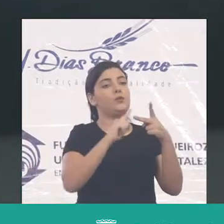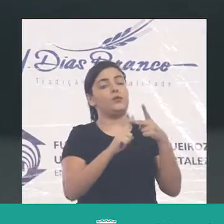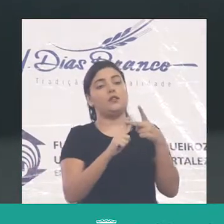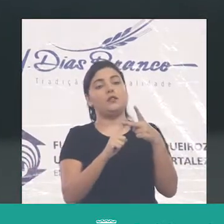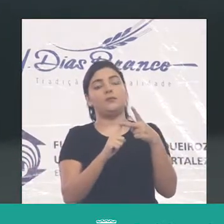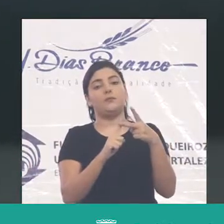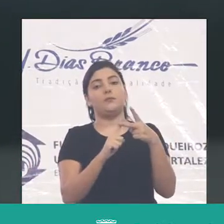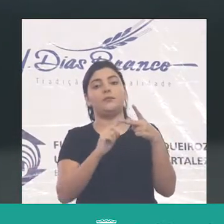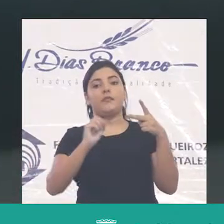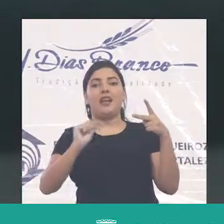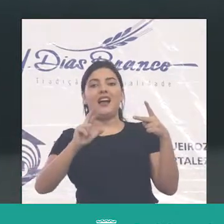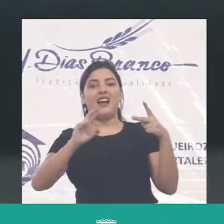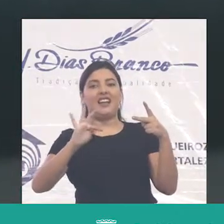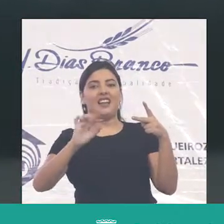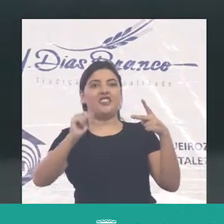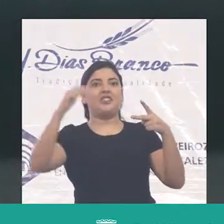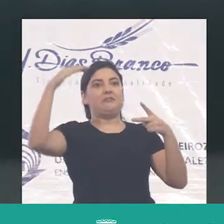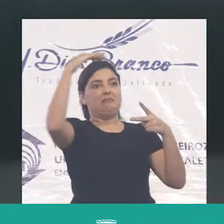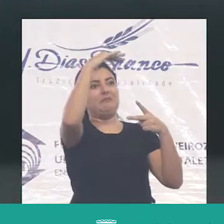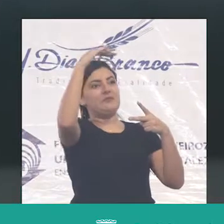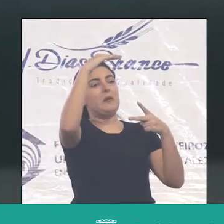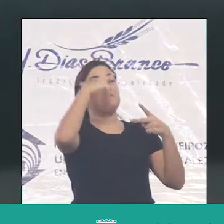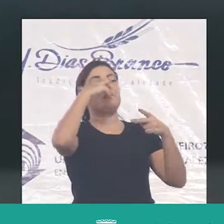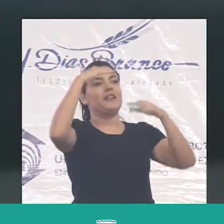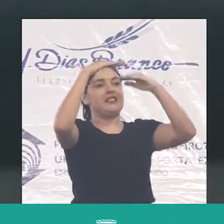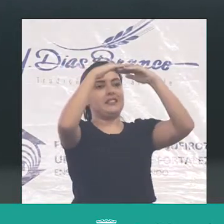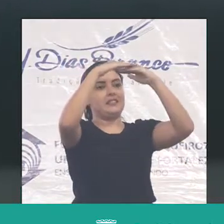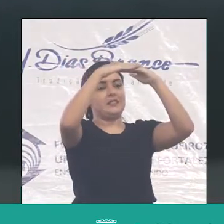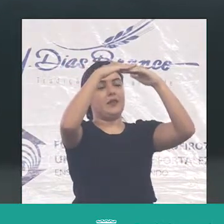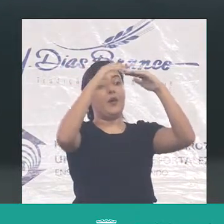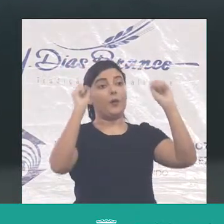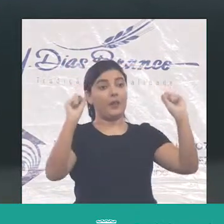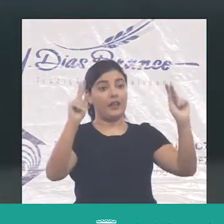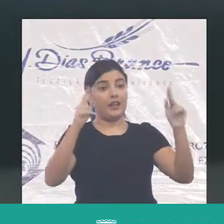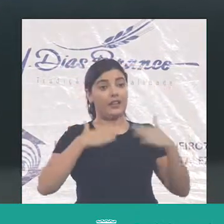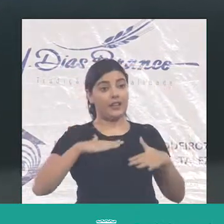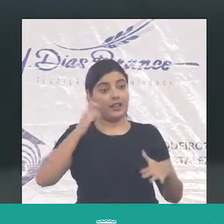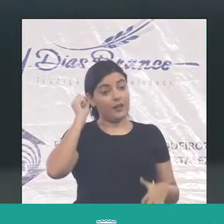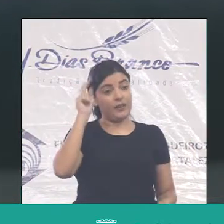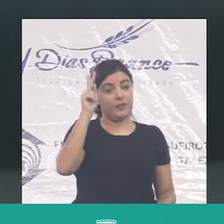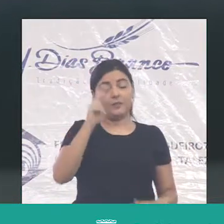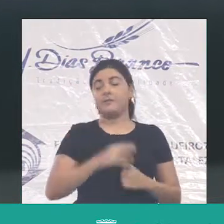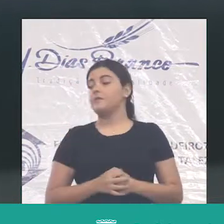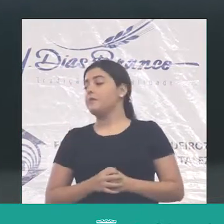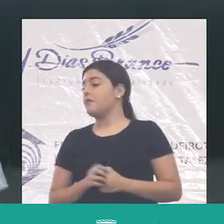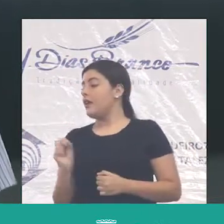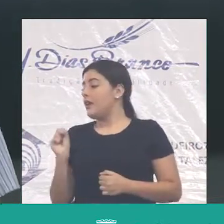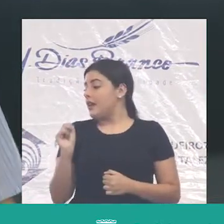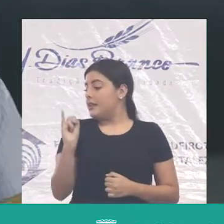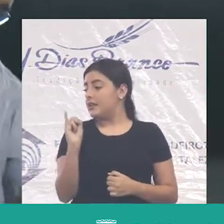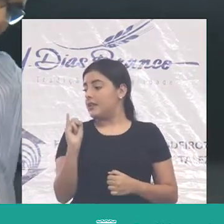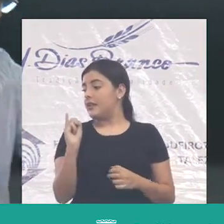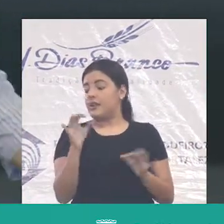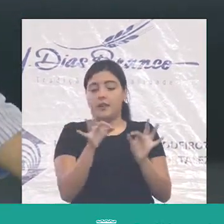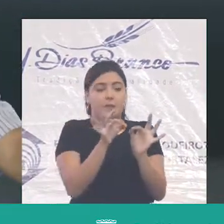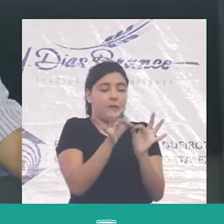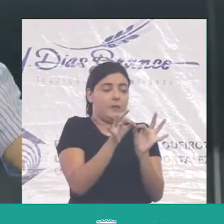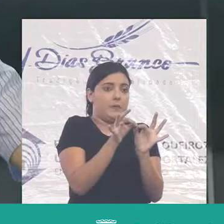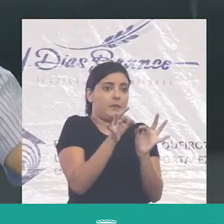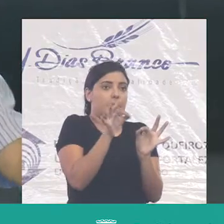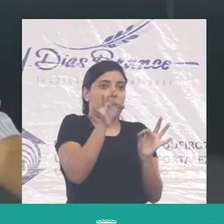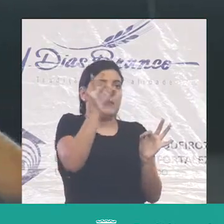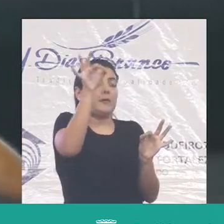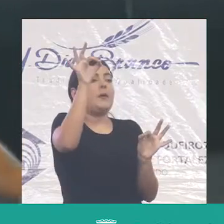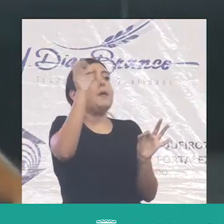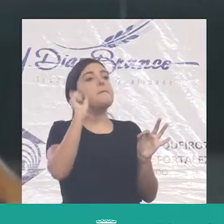quem? A aresta lá de cima. Tá tranquilo aí? Seno, sempre que o prisma for oblíquo, a questão